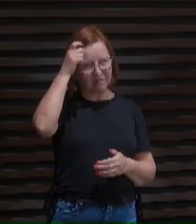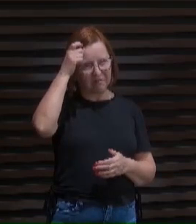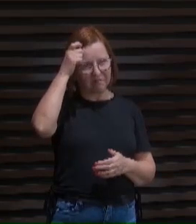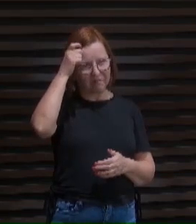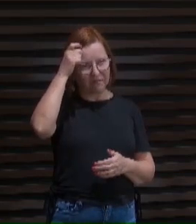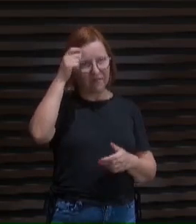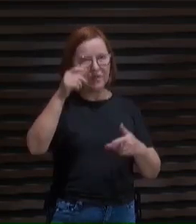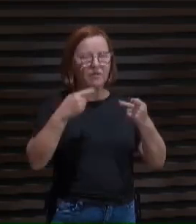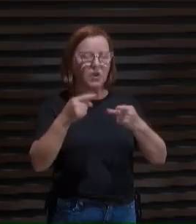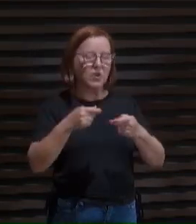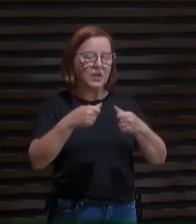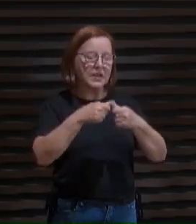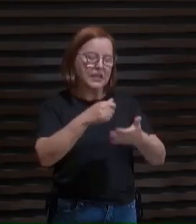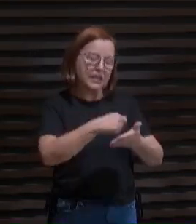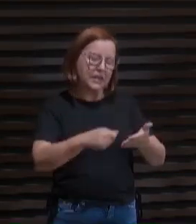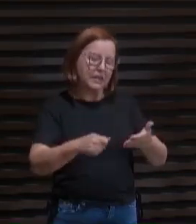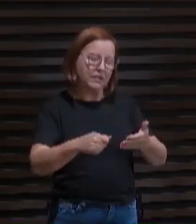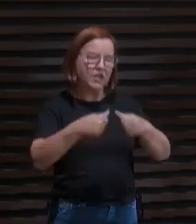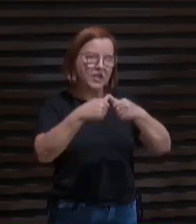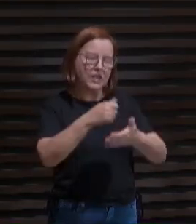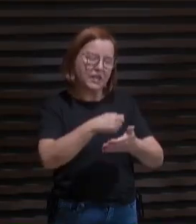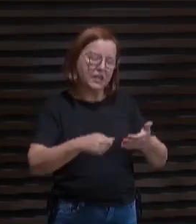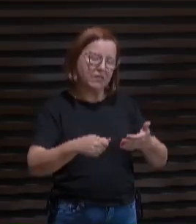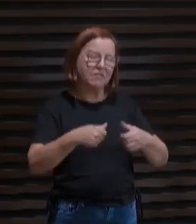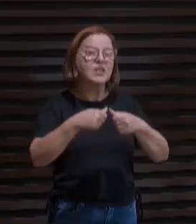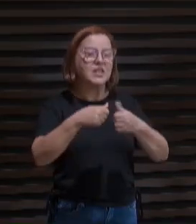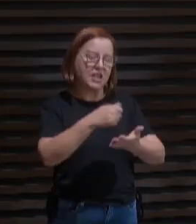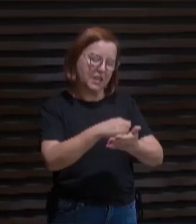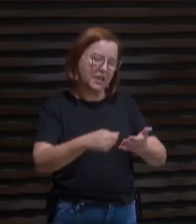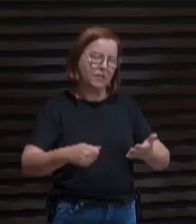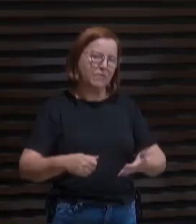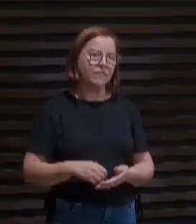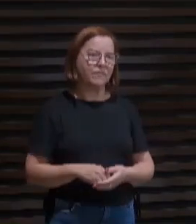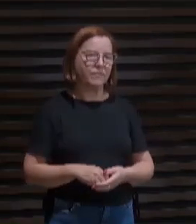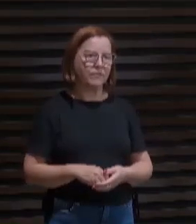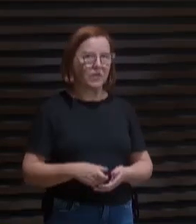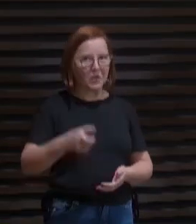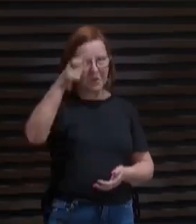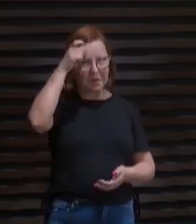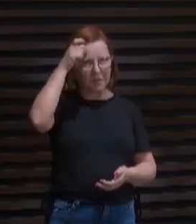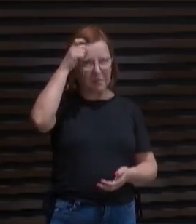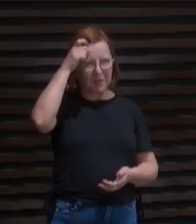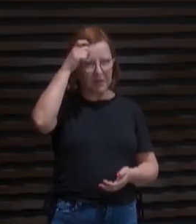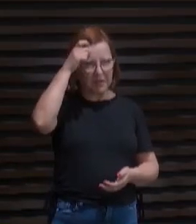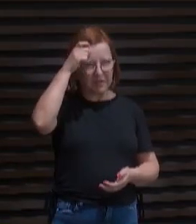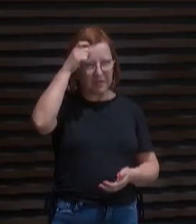Está escrito, também está escrito. O diabo vem para lançar dúvida no que o